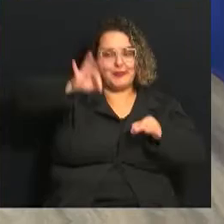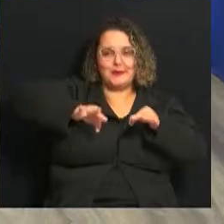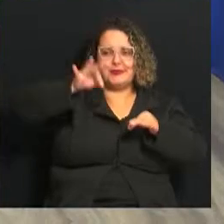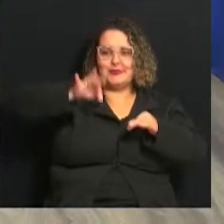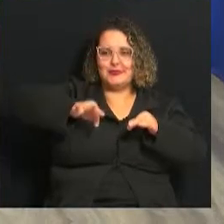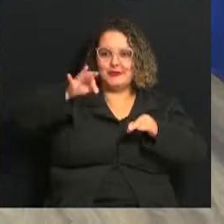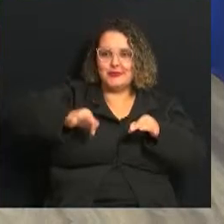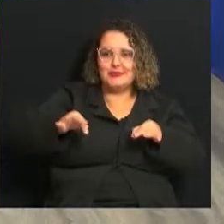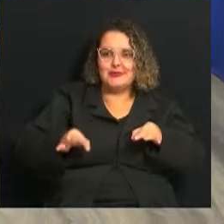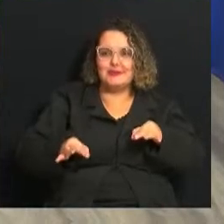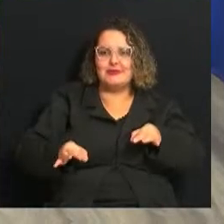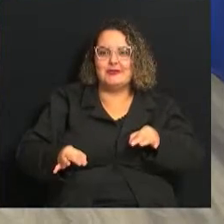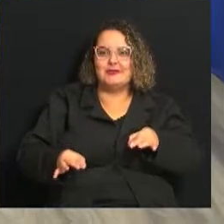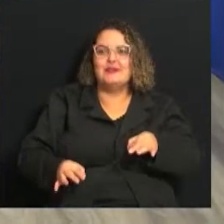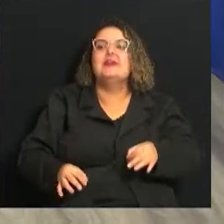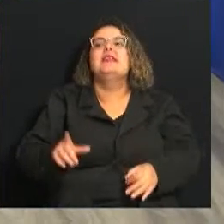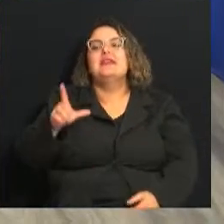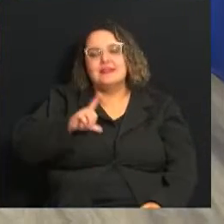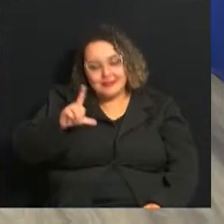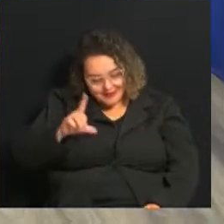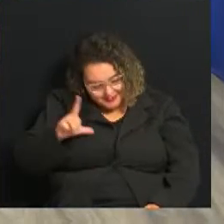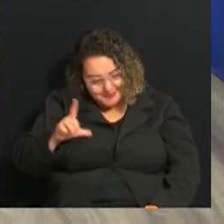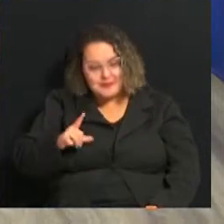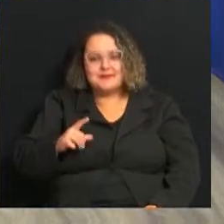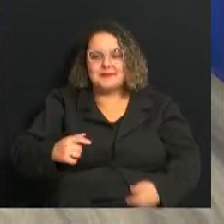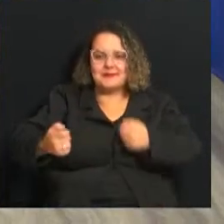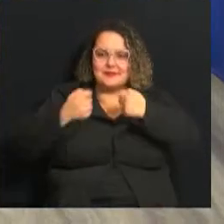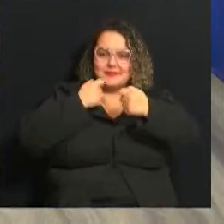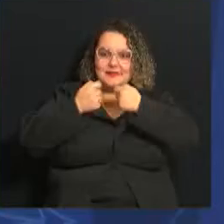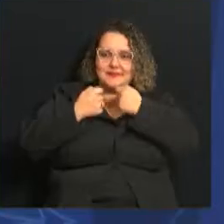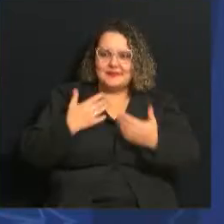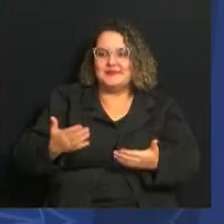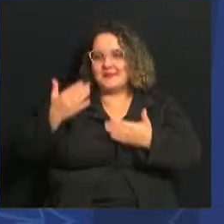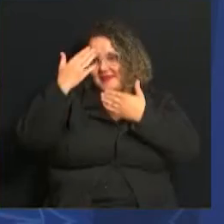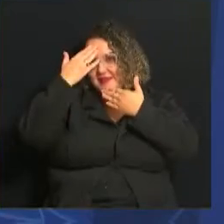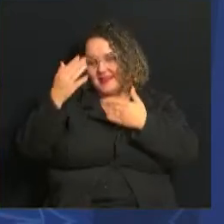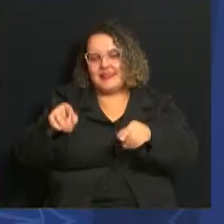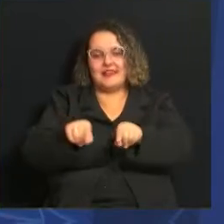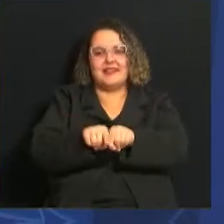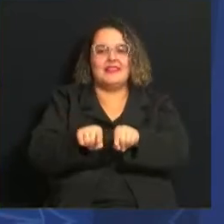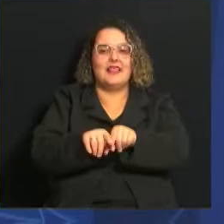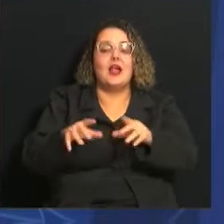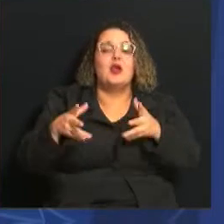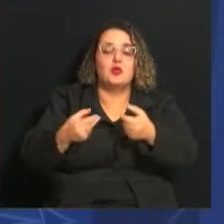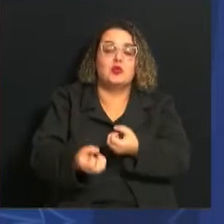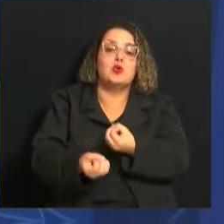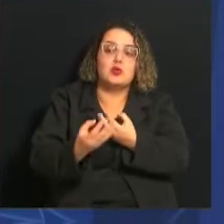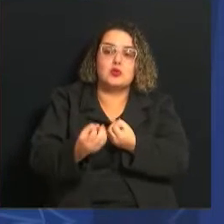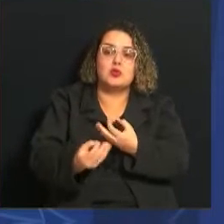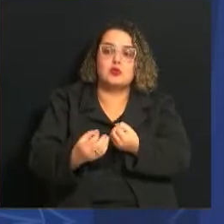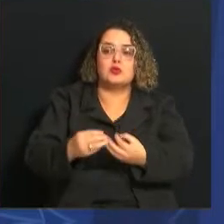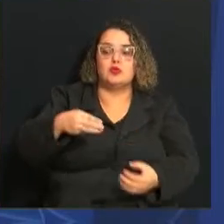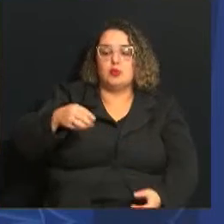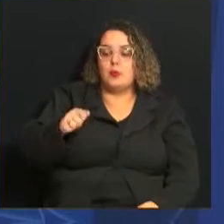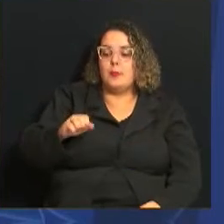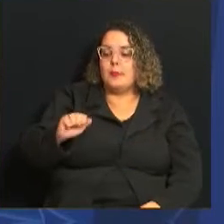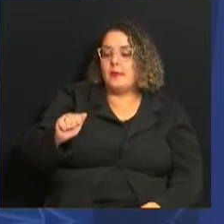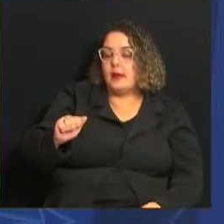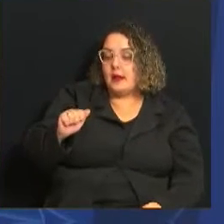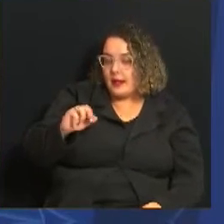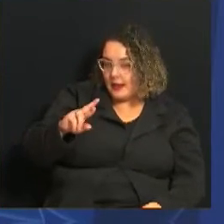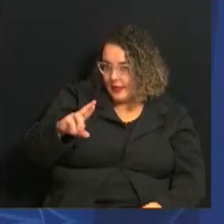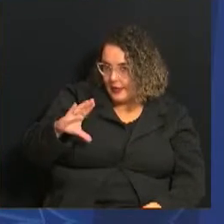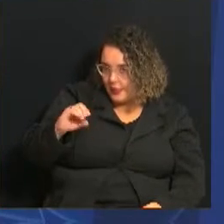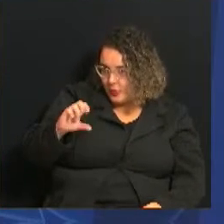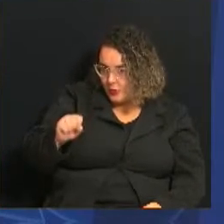tem que ter um chazinho lá para o nosso repórter. Agradeço também todas as informações, né, do Marcos Guimarães, que é o